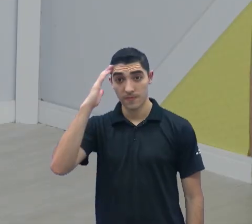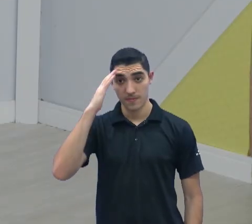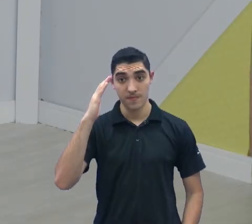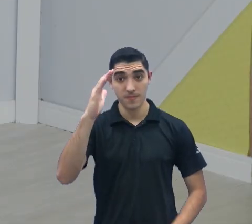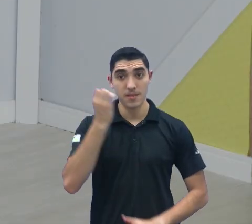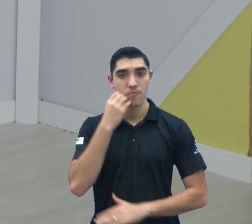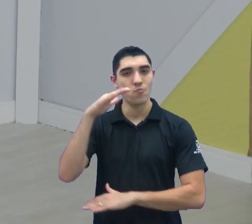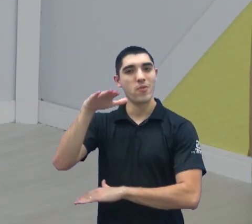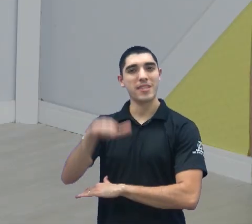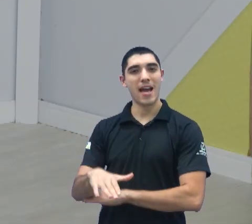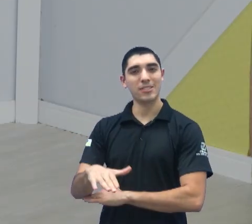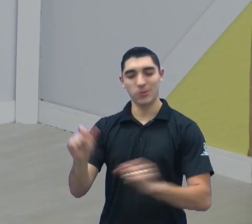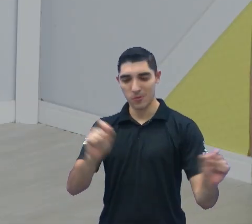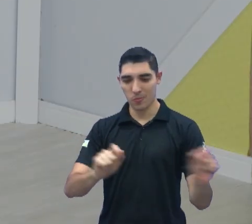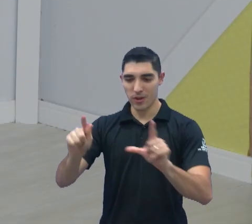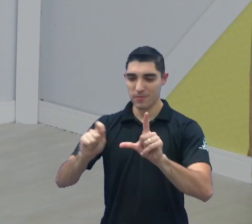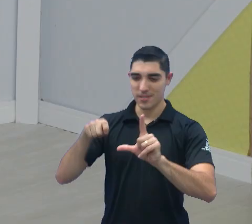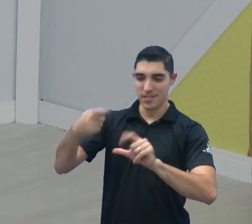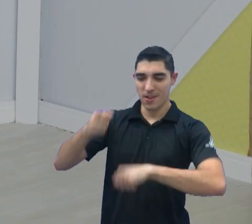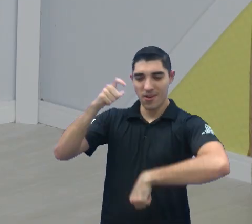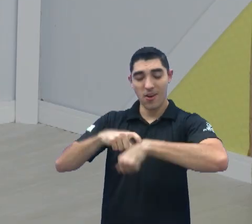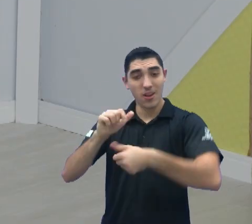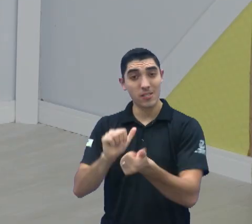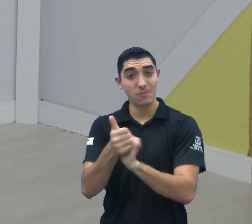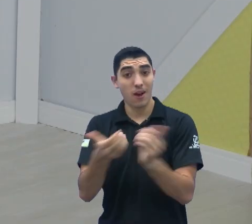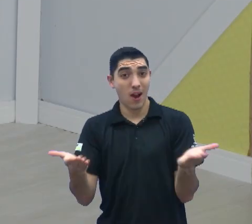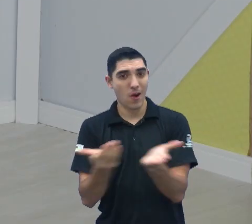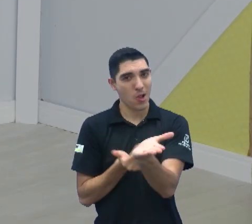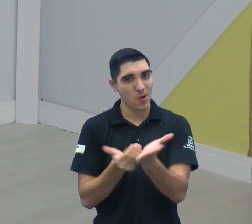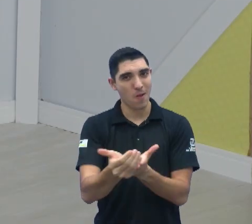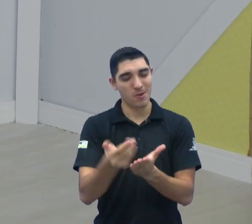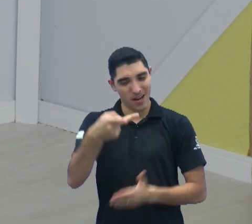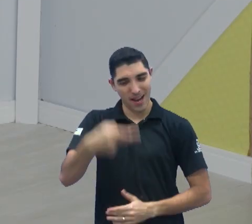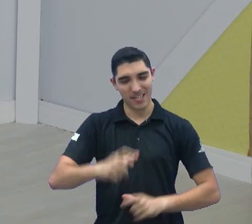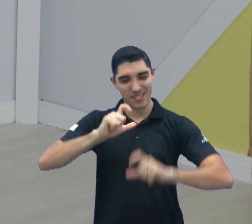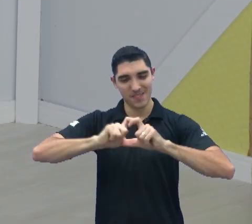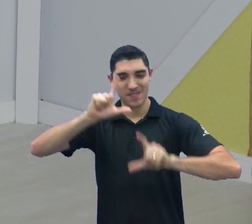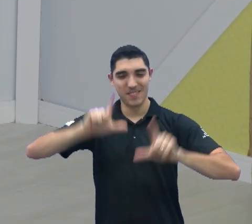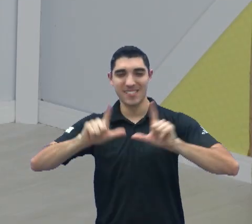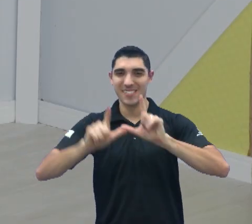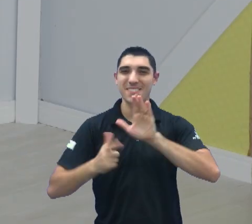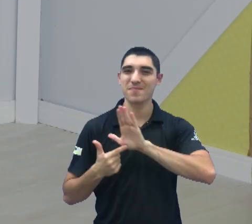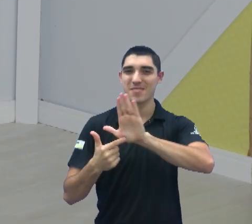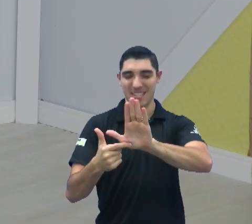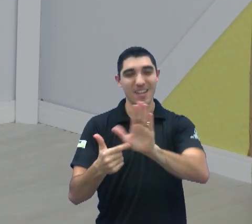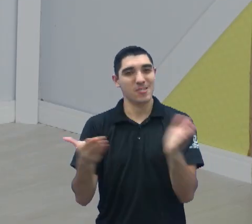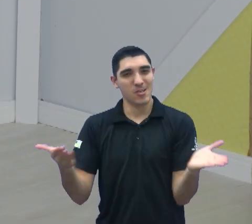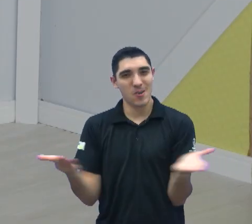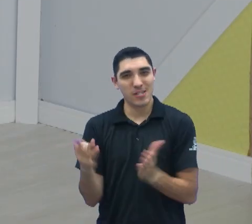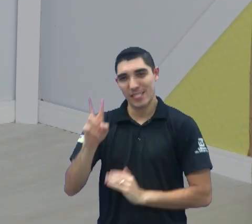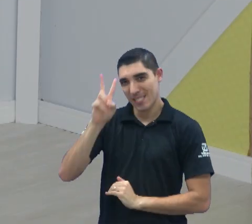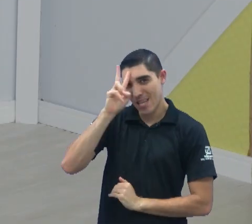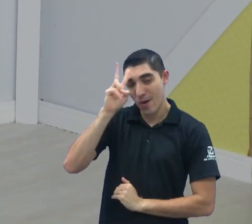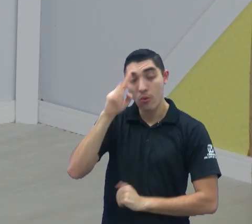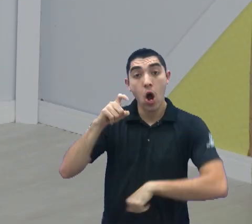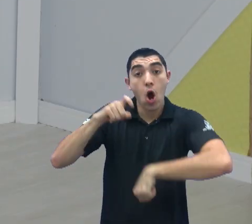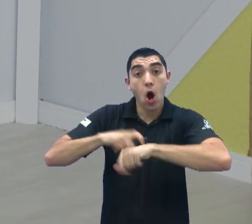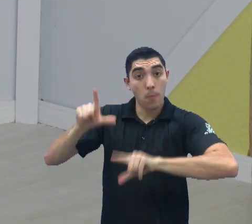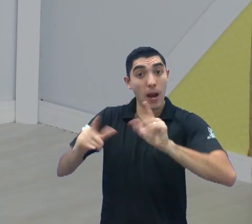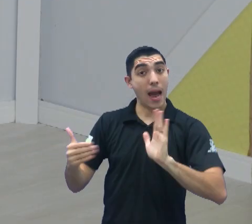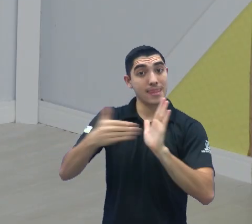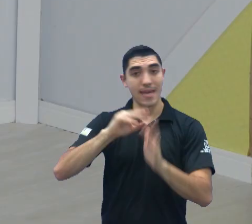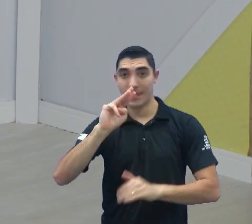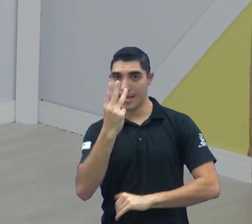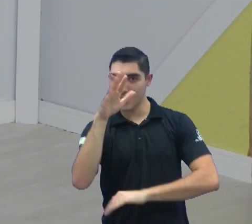boa tarde pra você. Tá começando a Hora do Esporte aqui na tela da TV Câmara de São José dos Campos. Vamos juntos nesta segunda-feira até as 3 da tarde,